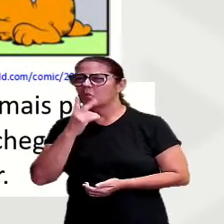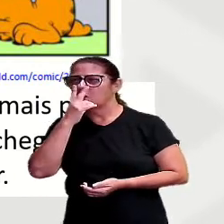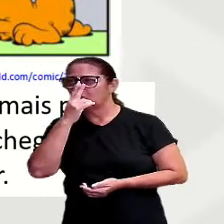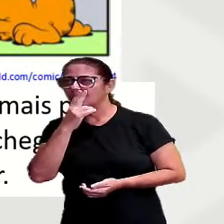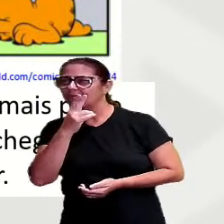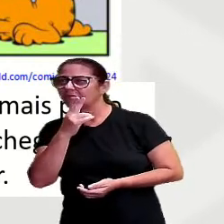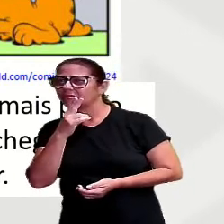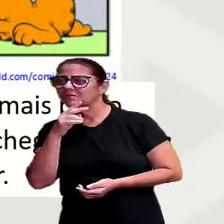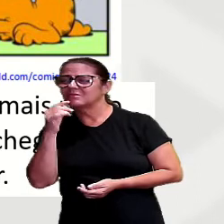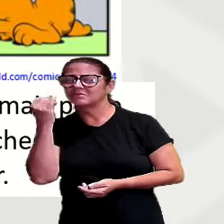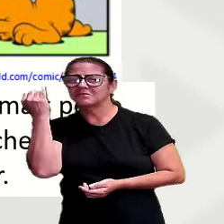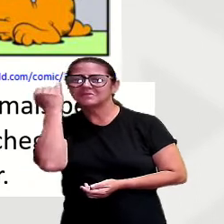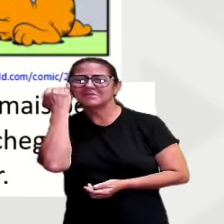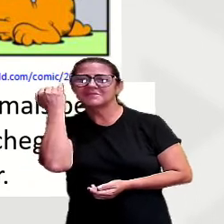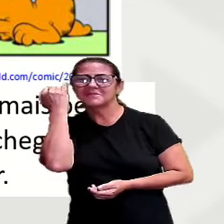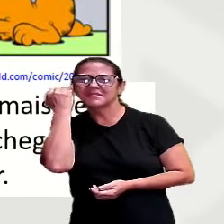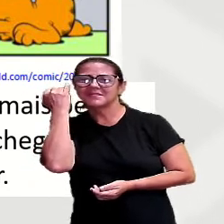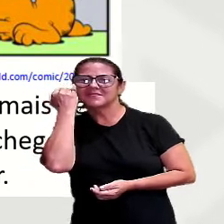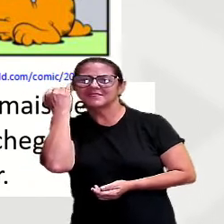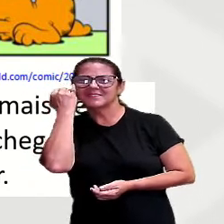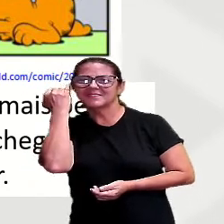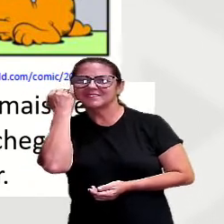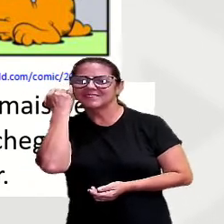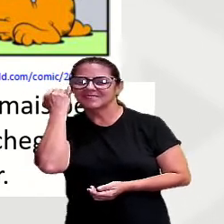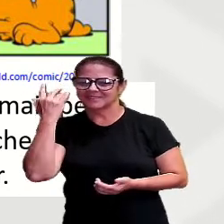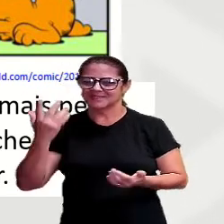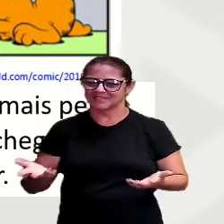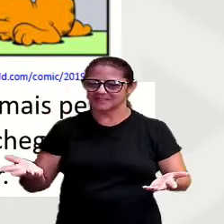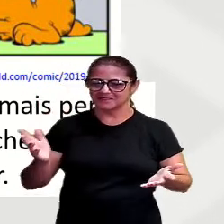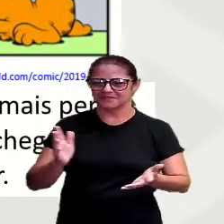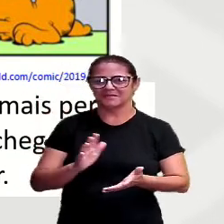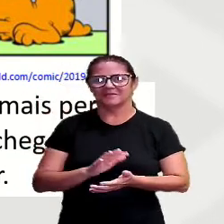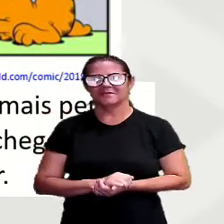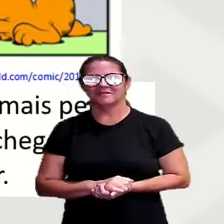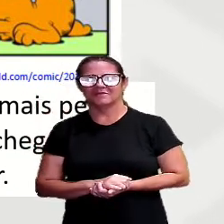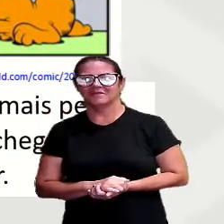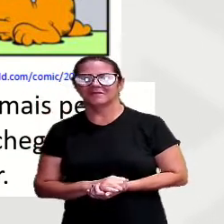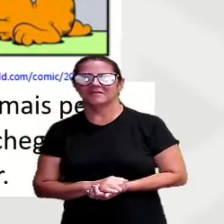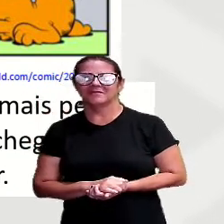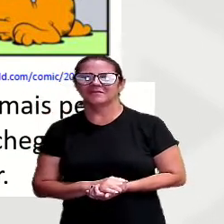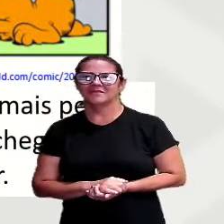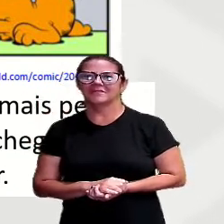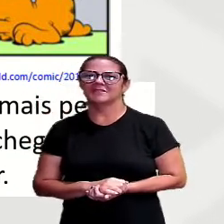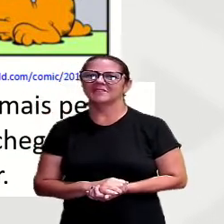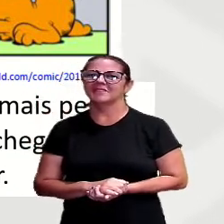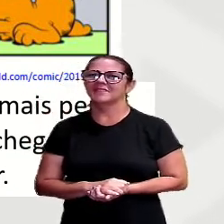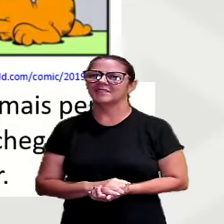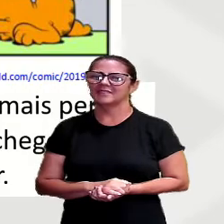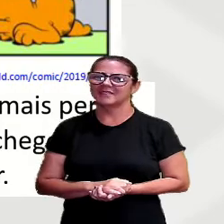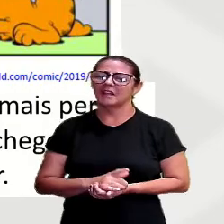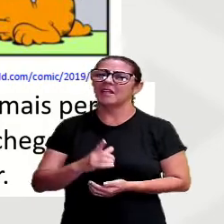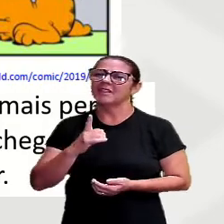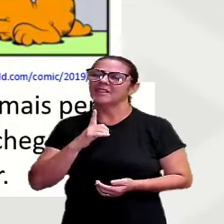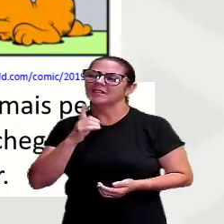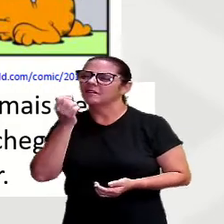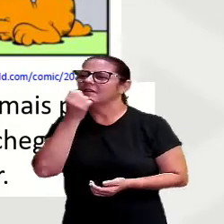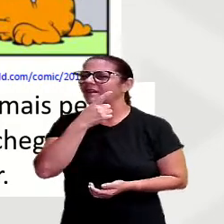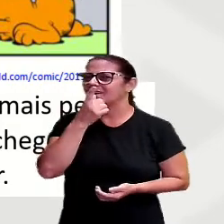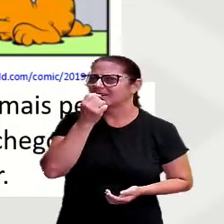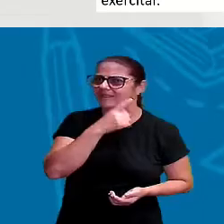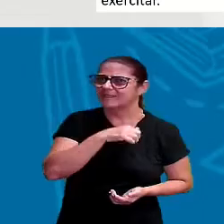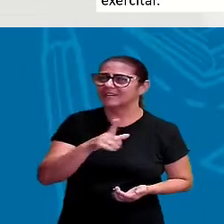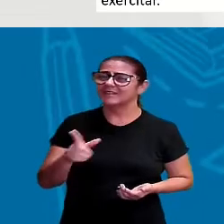gente, que é preguiçoso. Isso é o mais perto que eu chego de me exercitar. Então, teve aí uma graça,